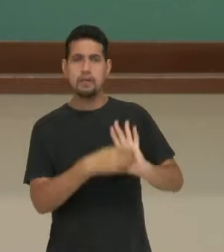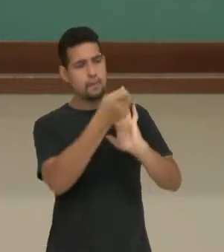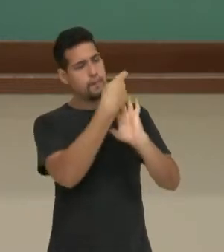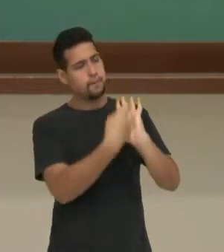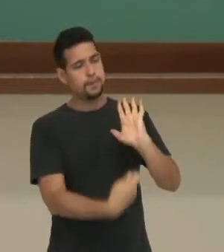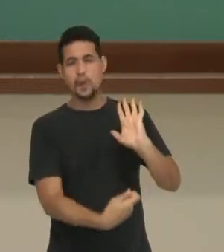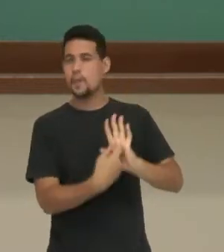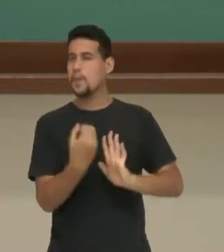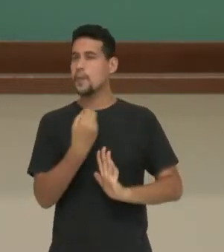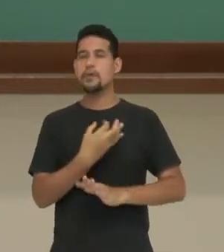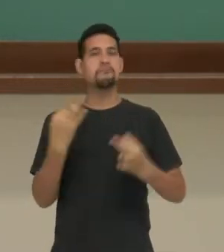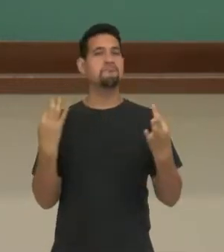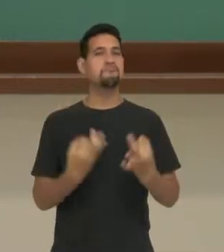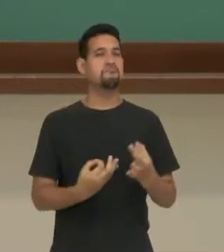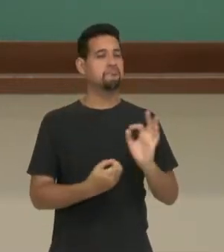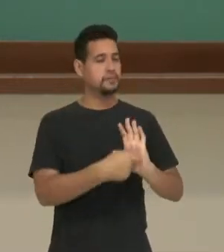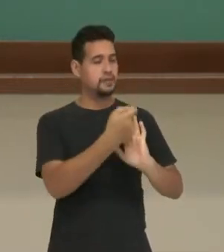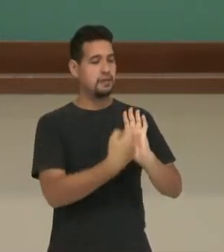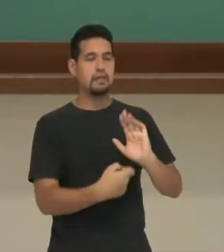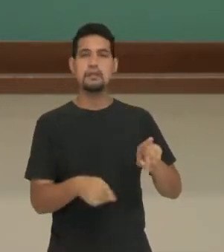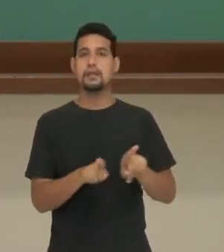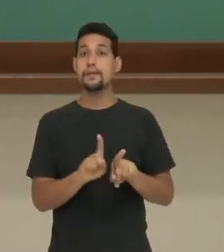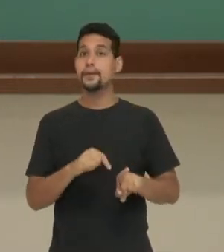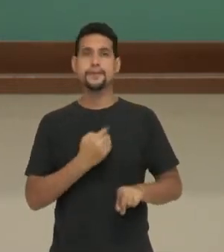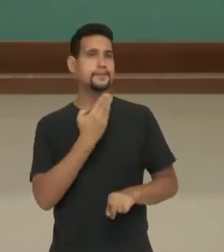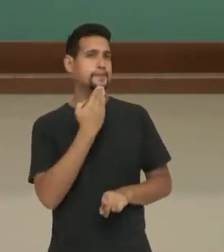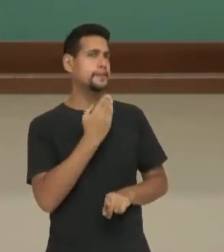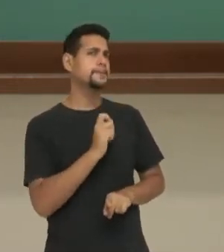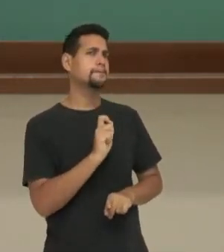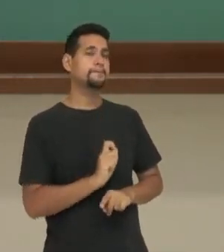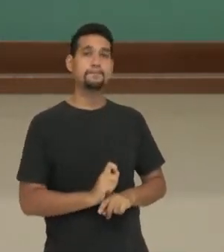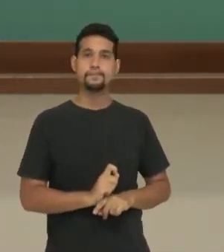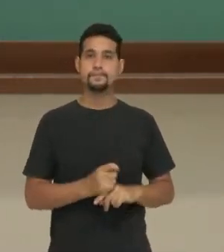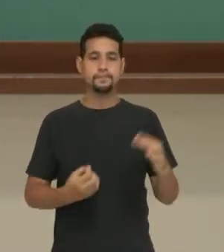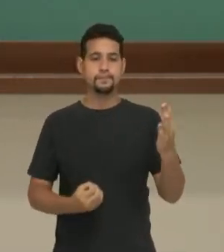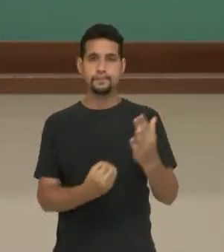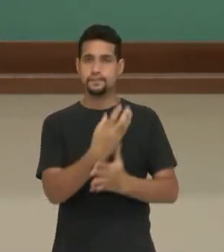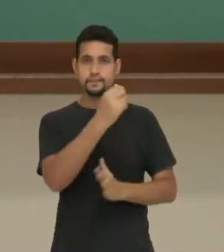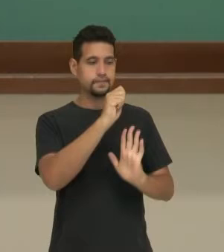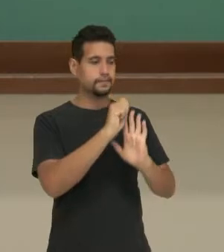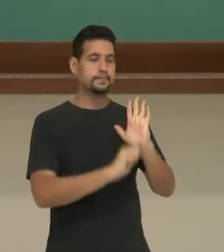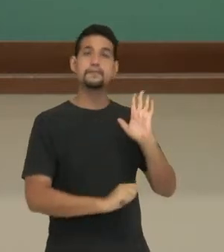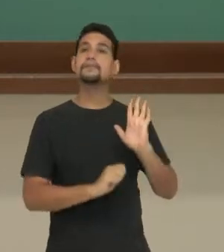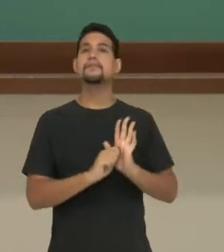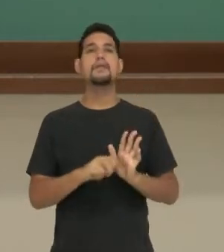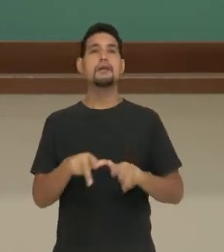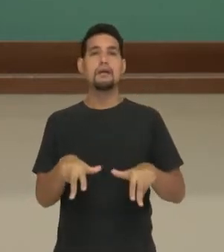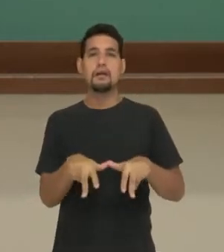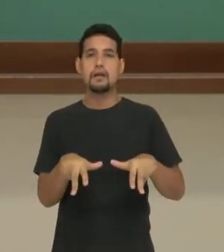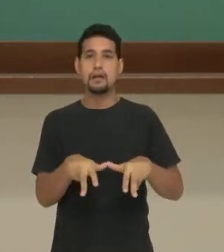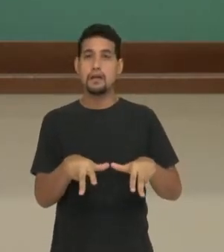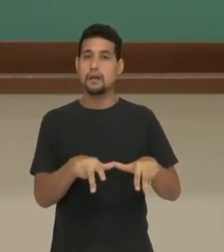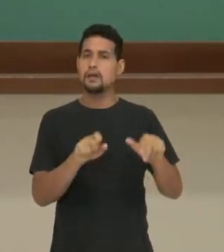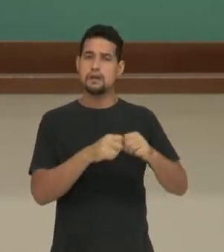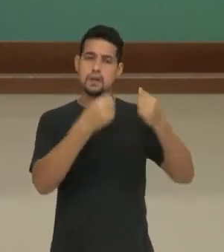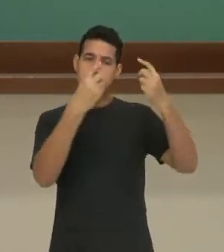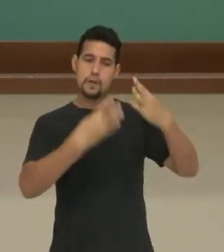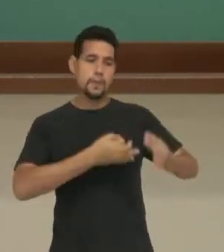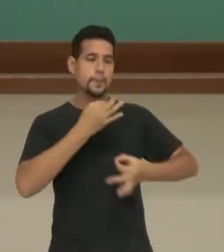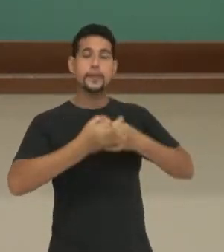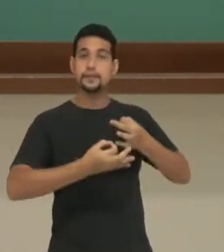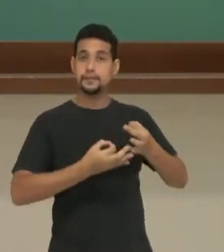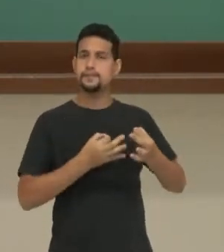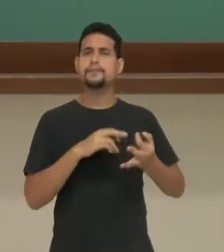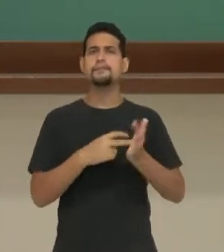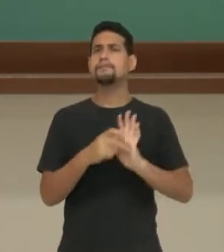uma boa redação quando se solicita aí produção de texto do gênero dissertativo argumentativo, ou